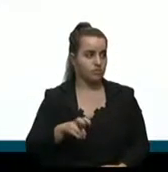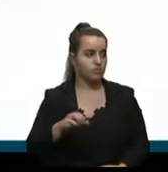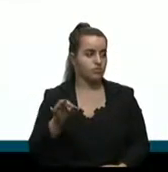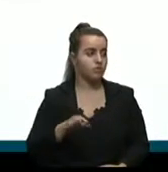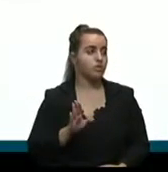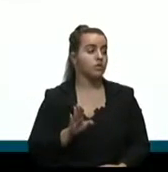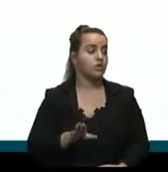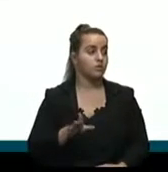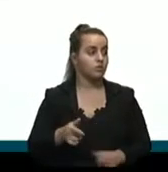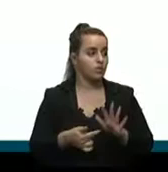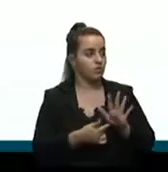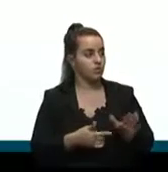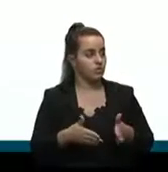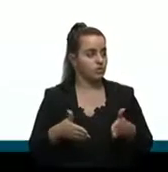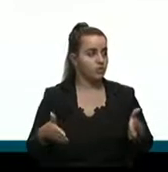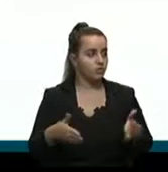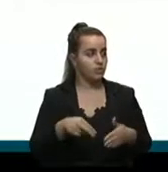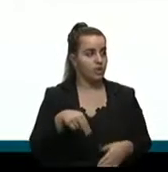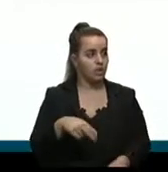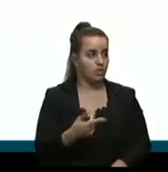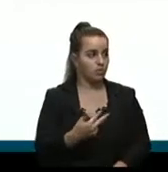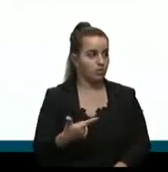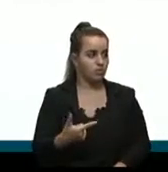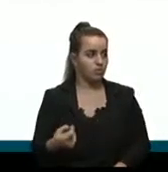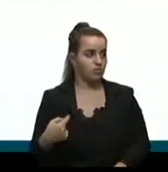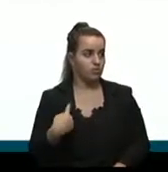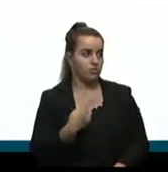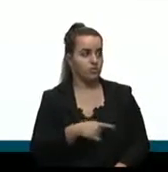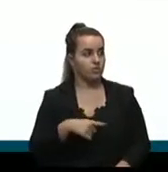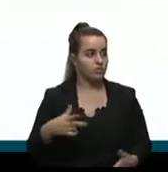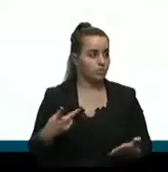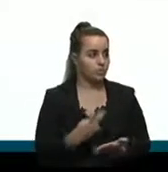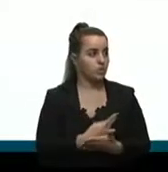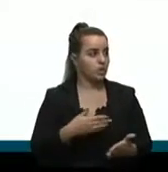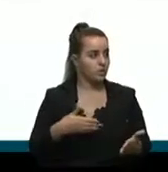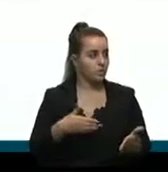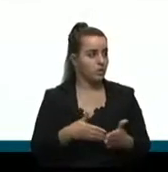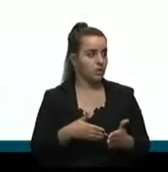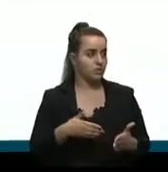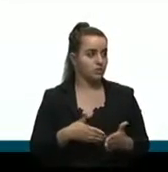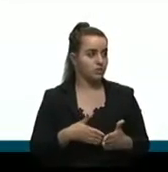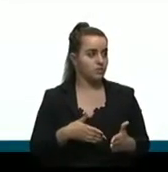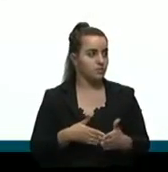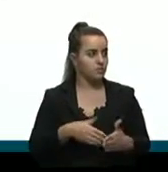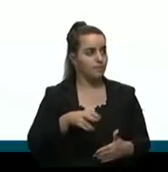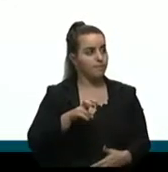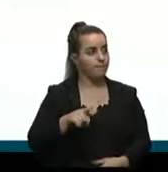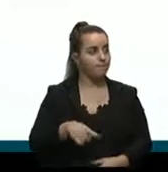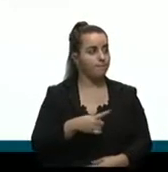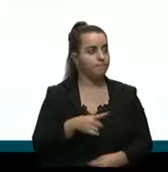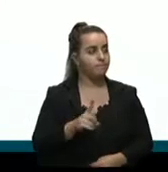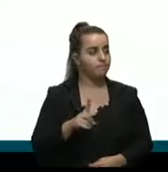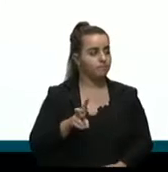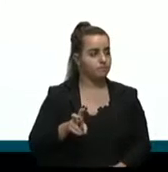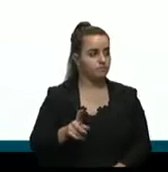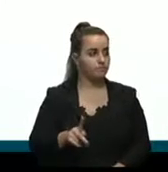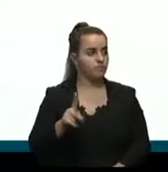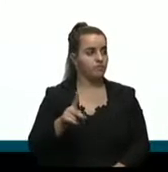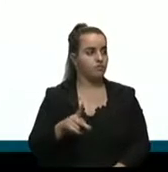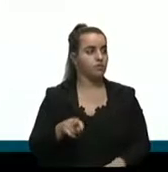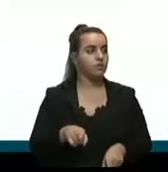Portanto, com uma amostra de tamanho n igual a 20, estamos cometendo um erro máximo de 5,15 quilos